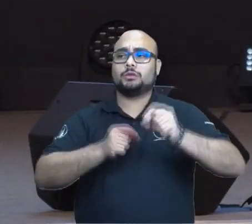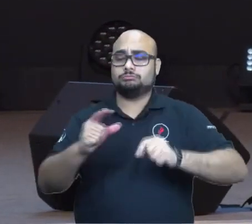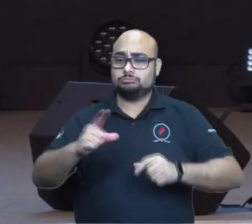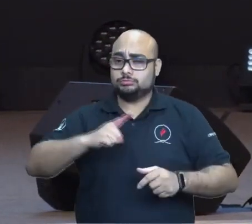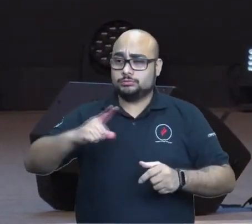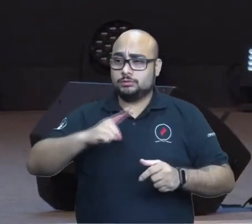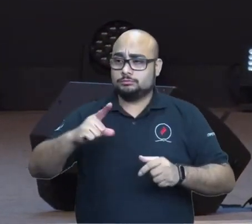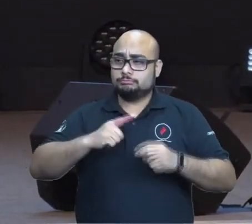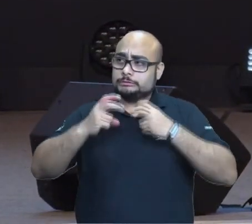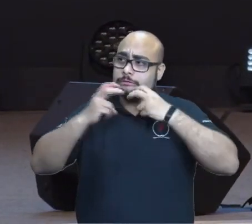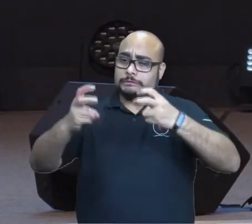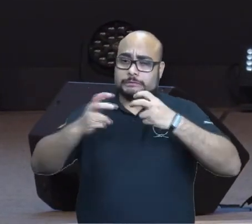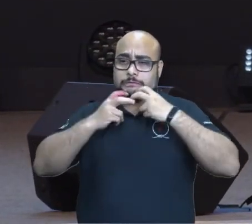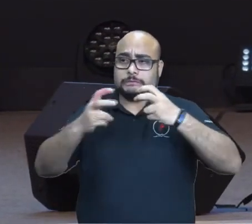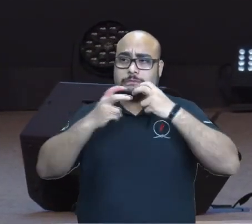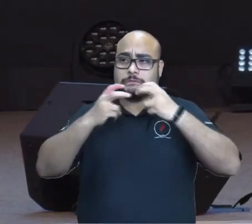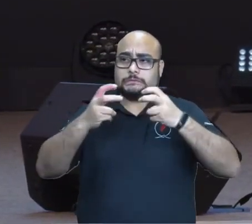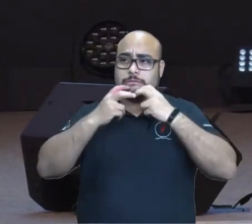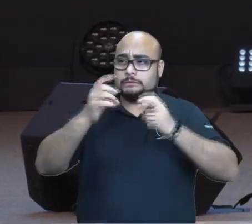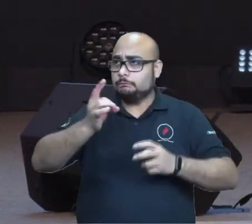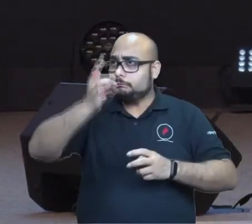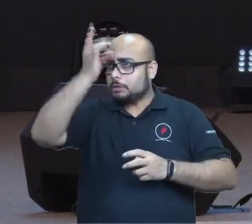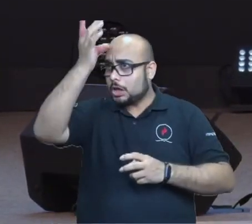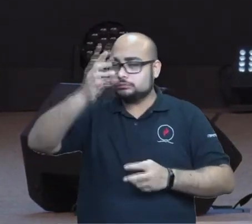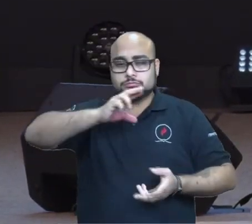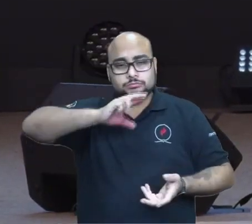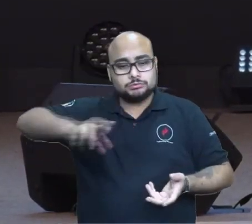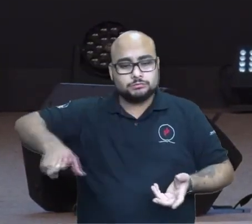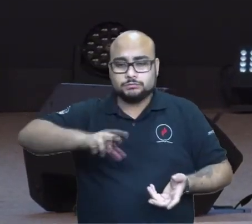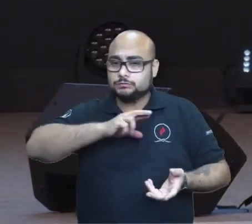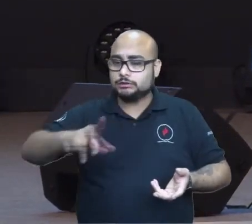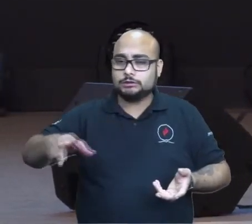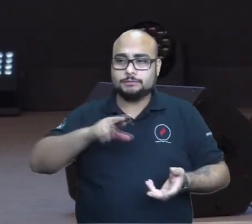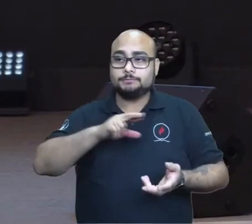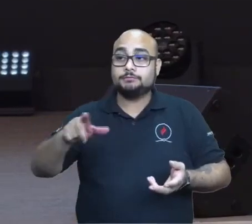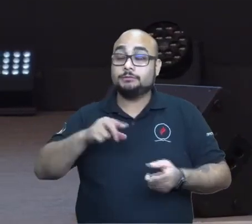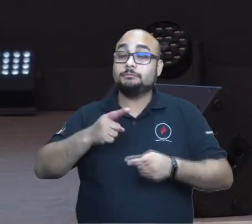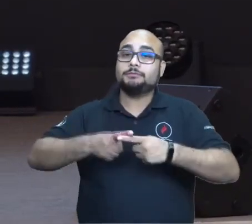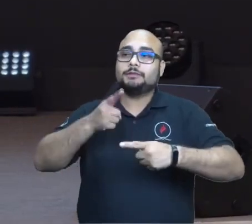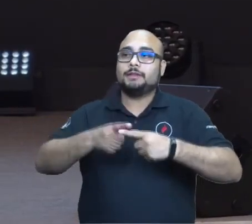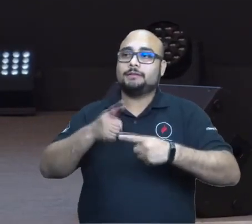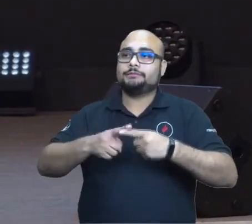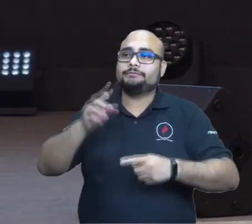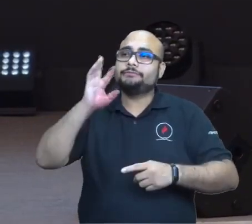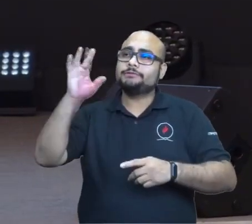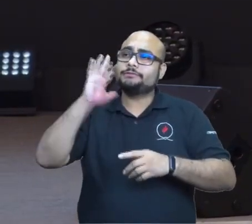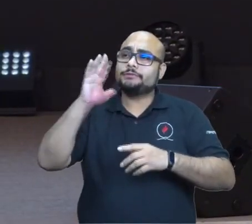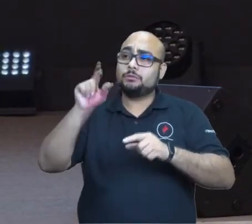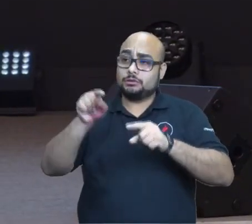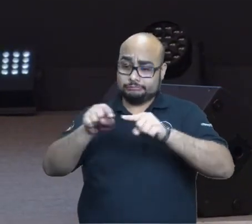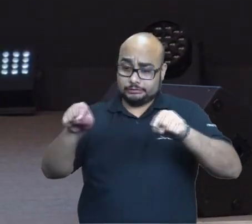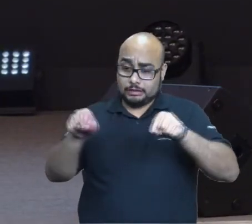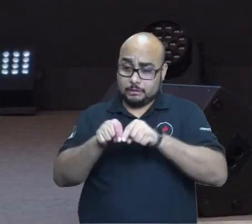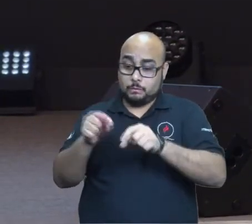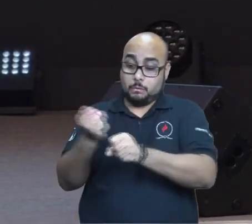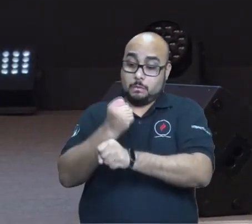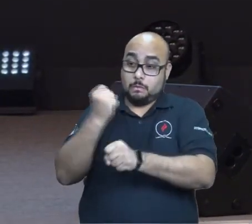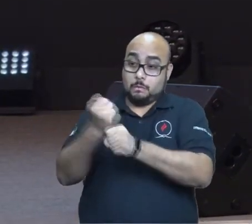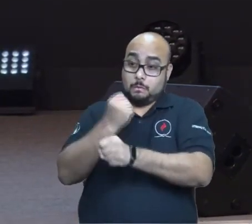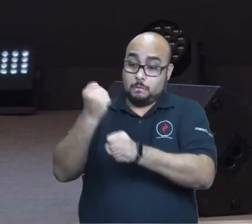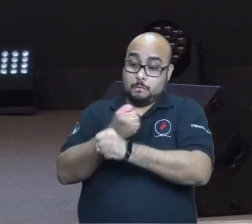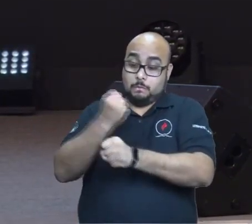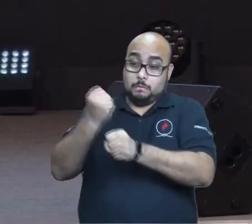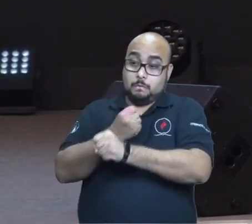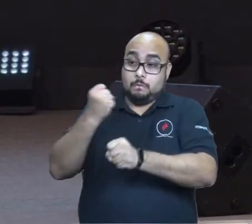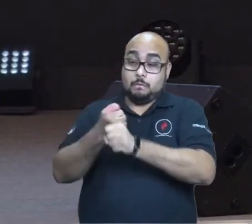e esse grito não é um grito fácil de dar não é porque eu imagino como é que era esse canteiro de obra irmão canteiro de obra da escola de profeta